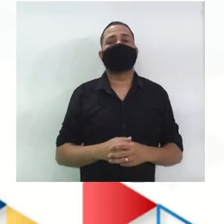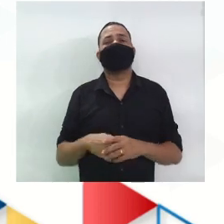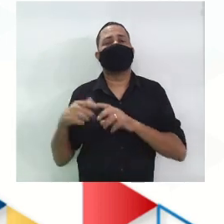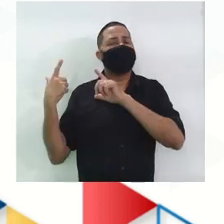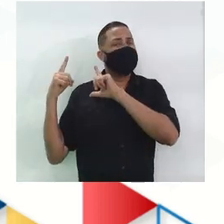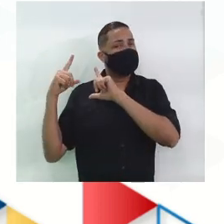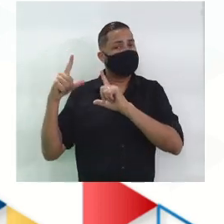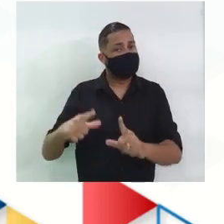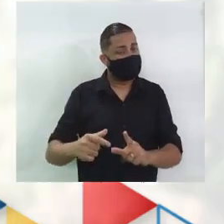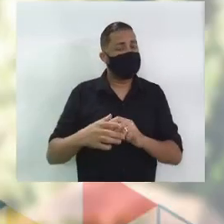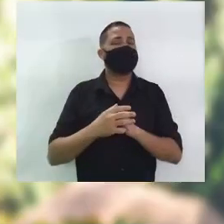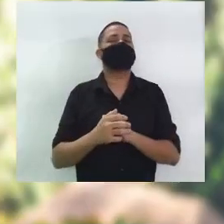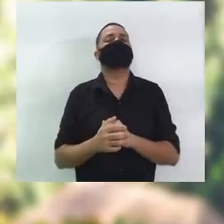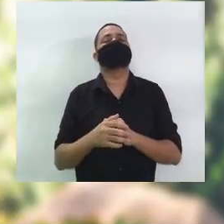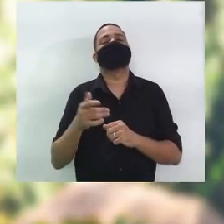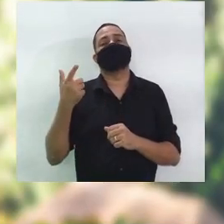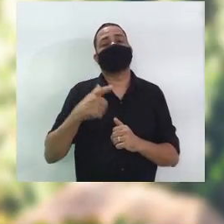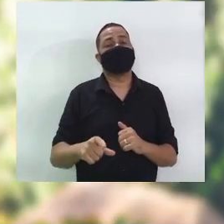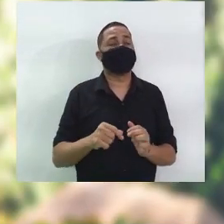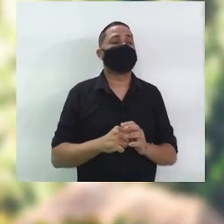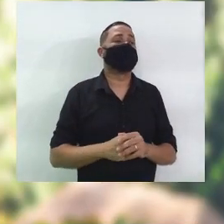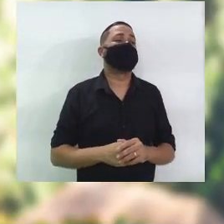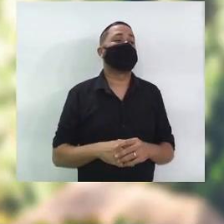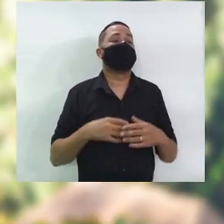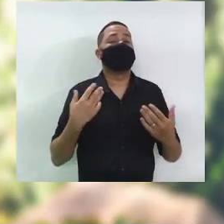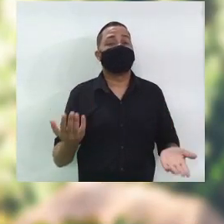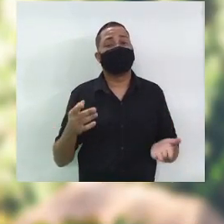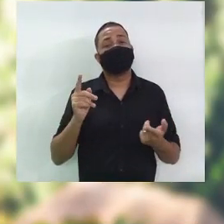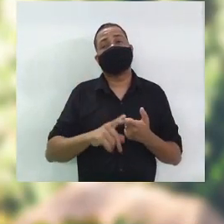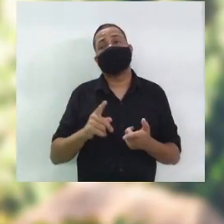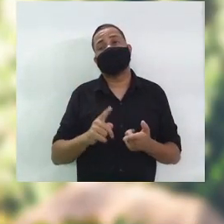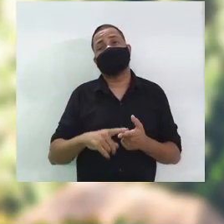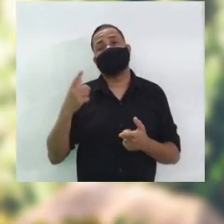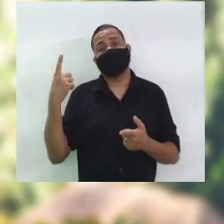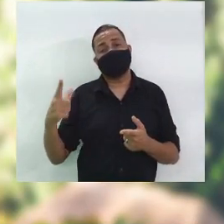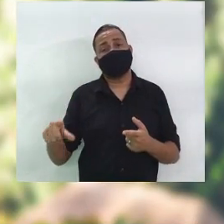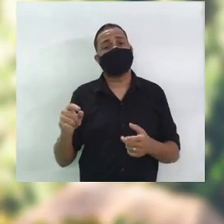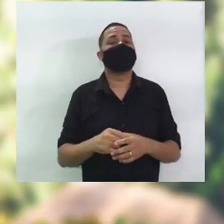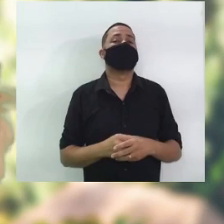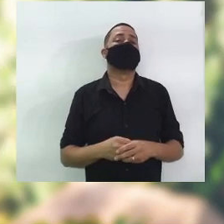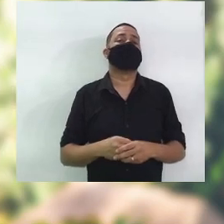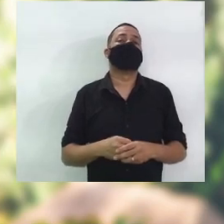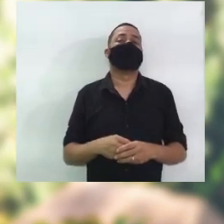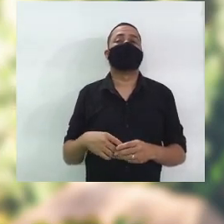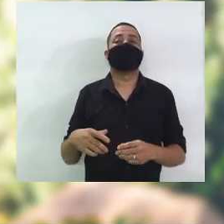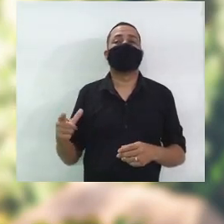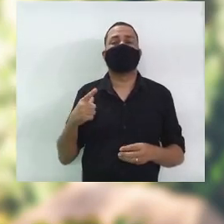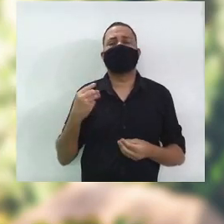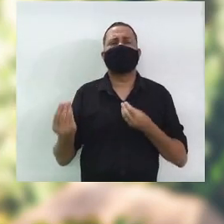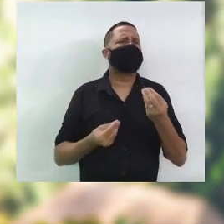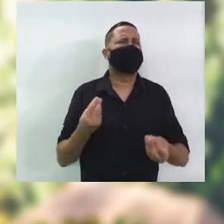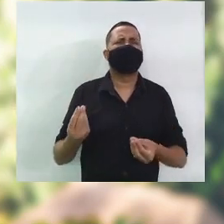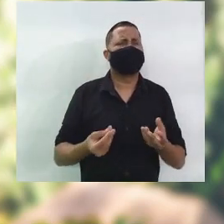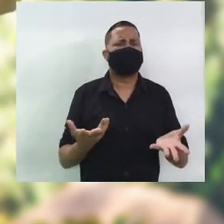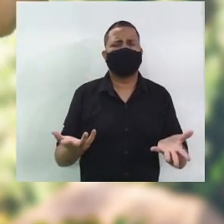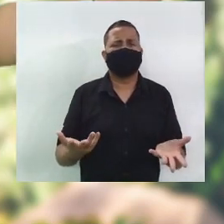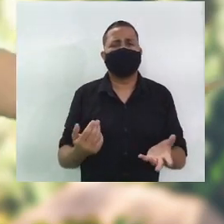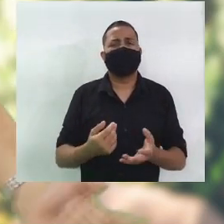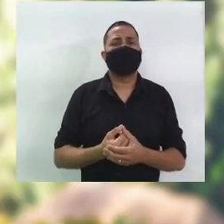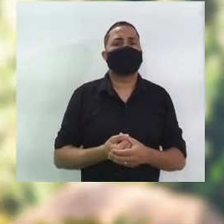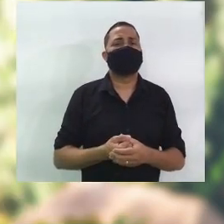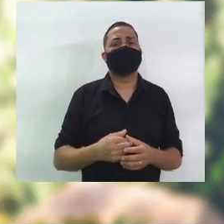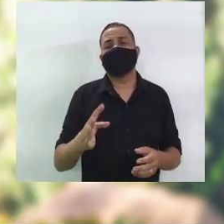tradicional, repito. E aqui trago para vocês um outro ponto, a transmissão. Como se dá